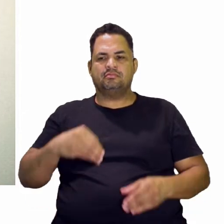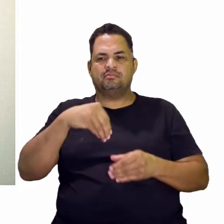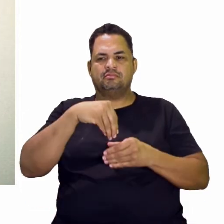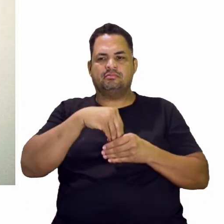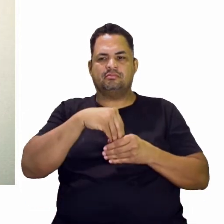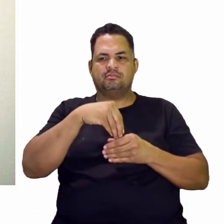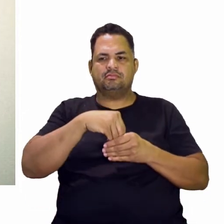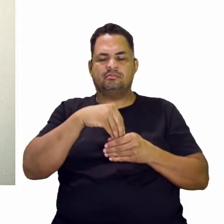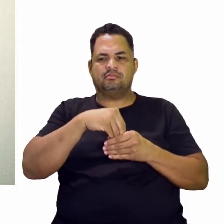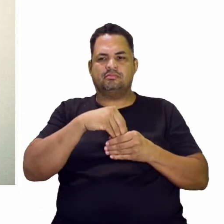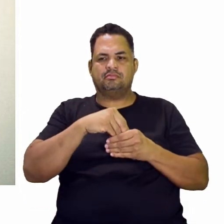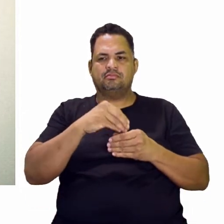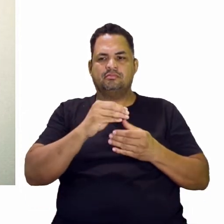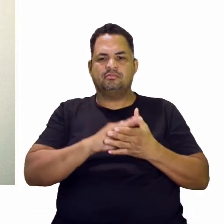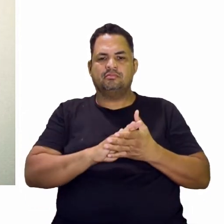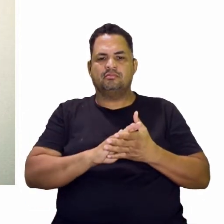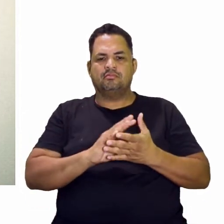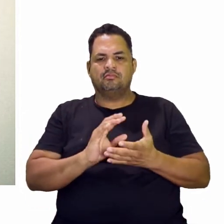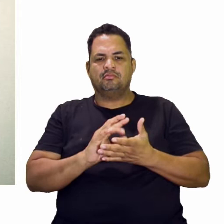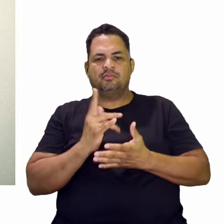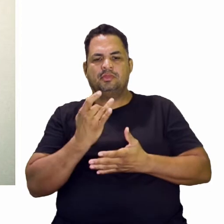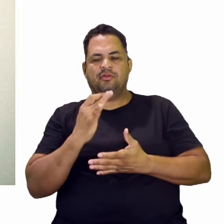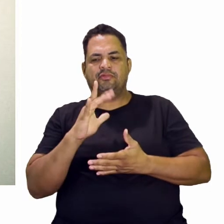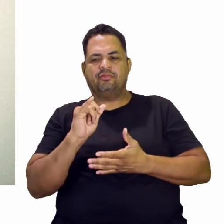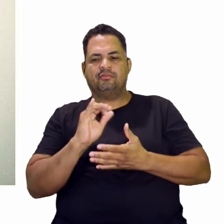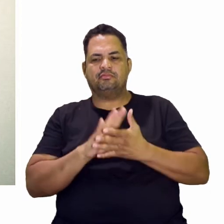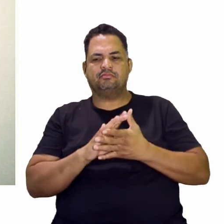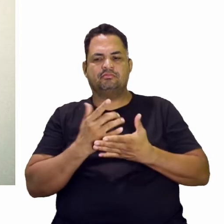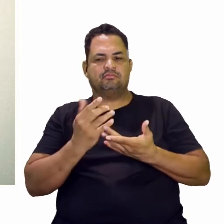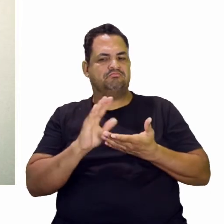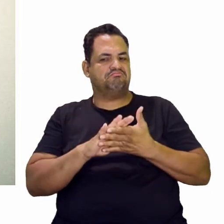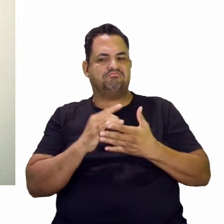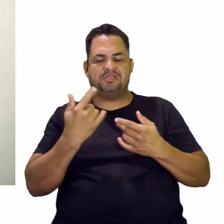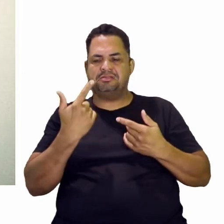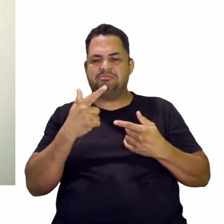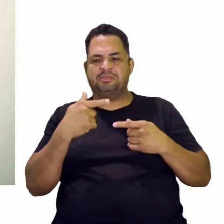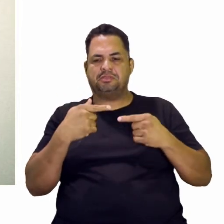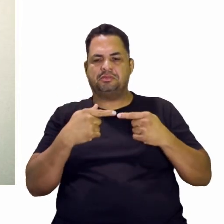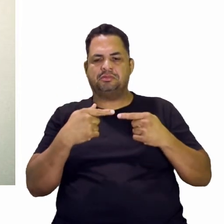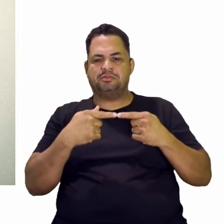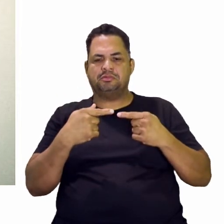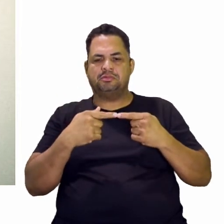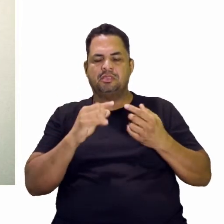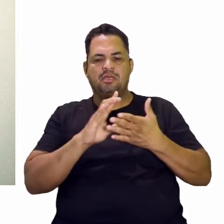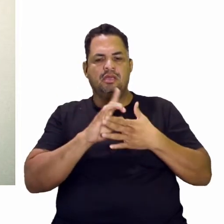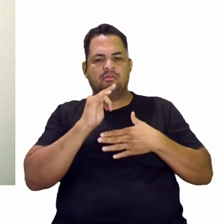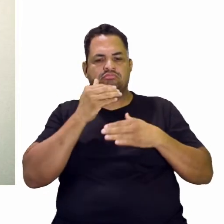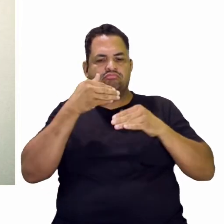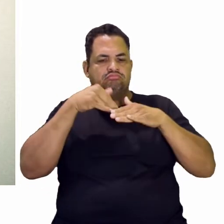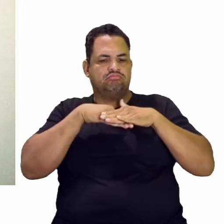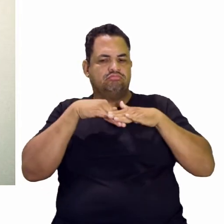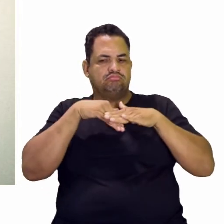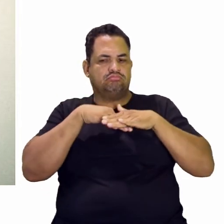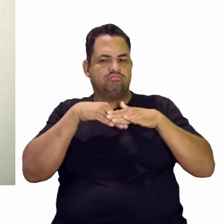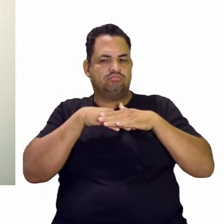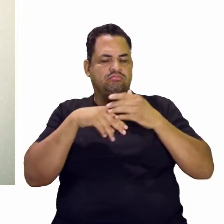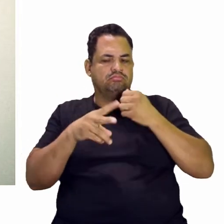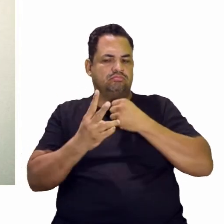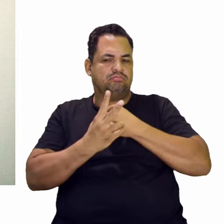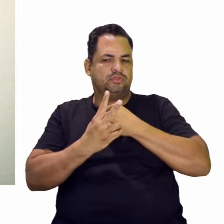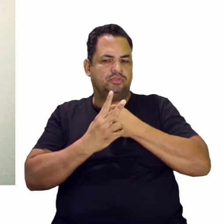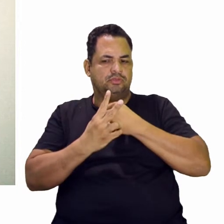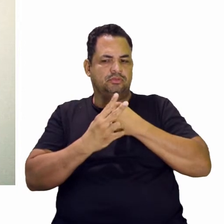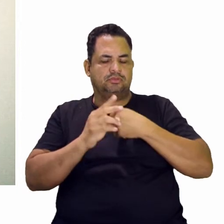ó, ela é hidrofóbica, ela não tem aversão à água, ela vai ficar escondidinha da água, protegida da água, para a